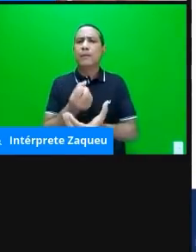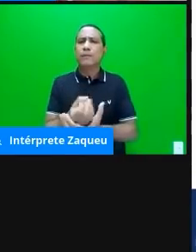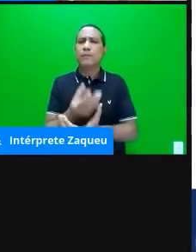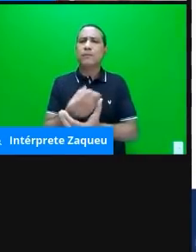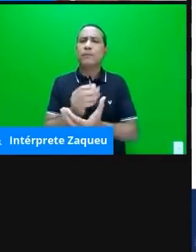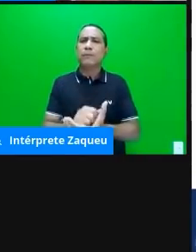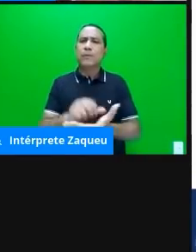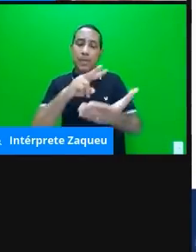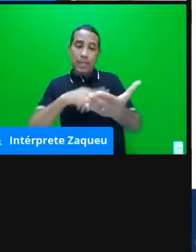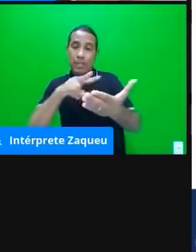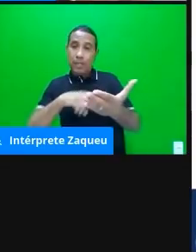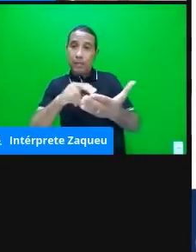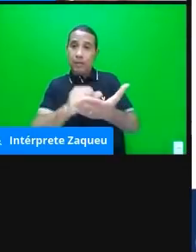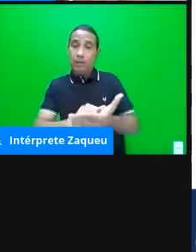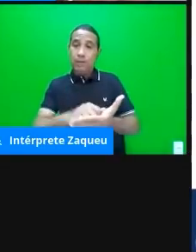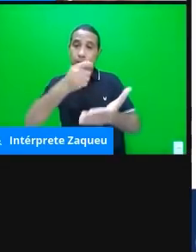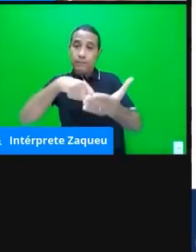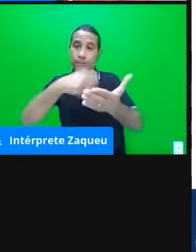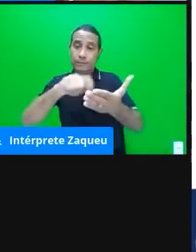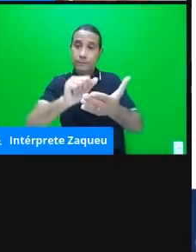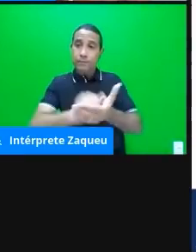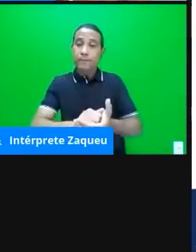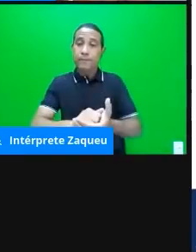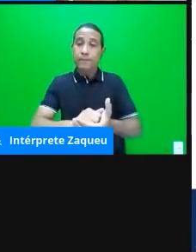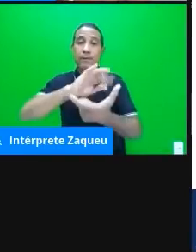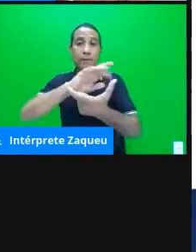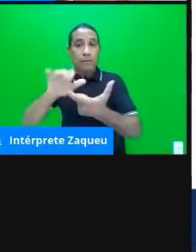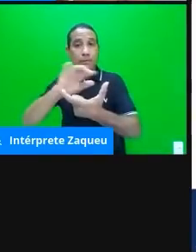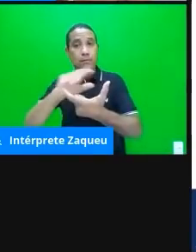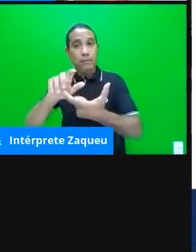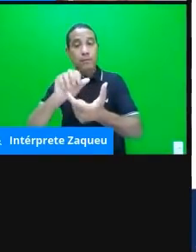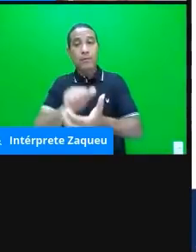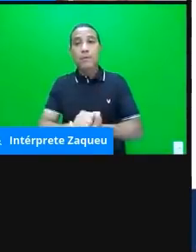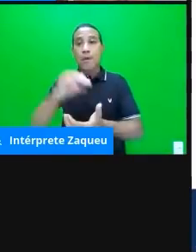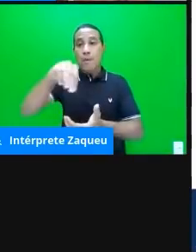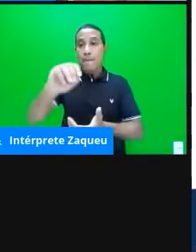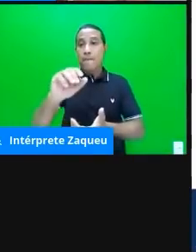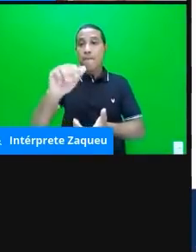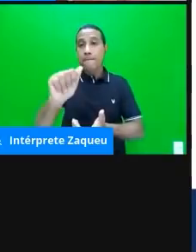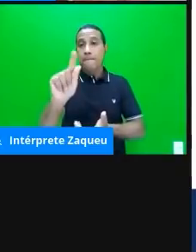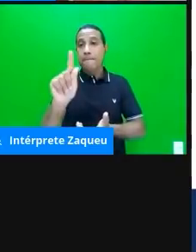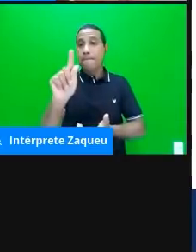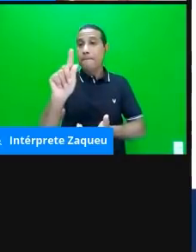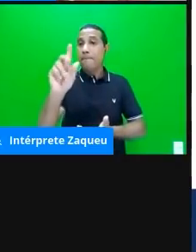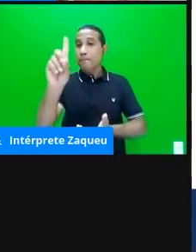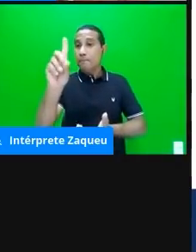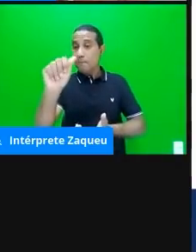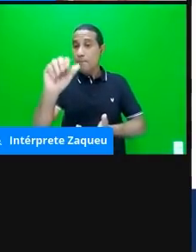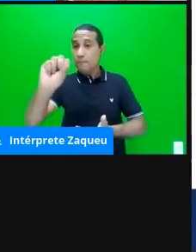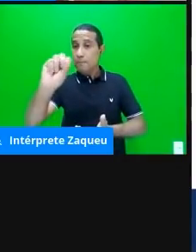a questão do letramento. Magda Soares também, ela chama a atenção que a escrita,